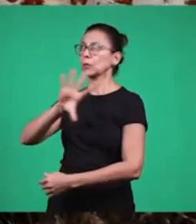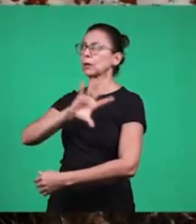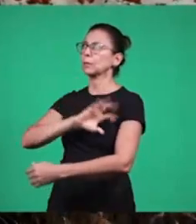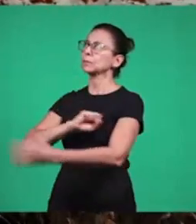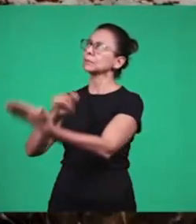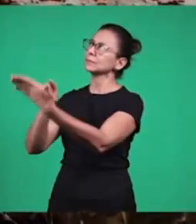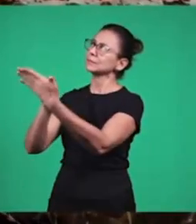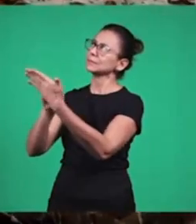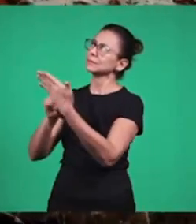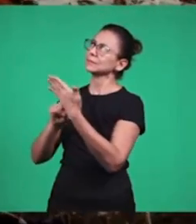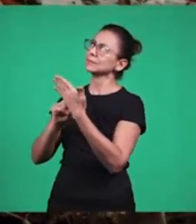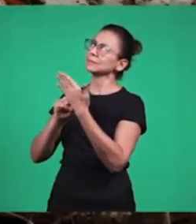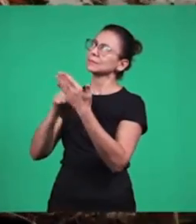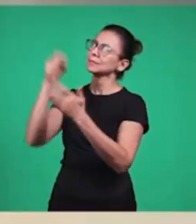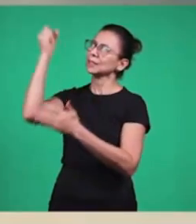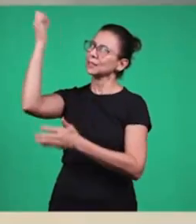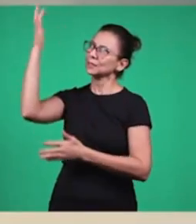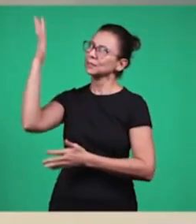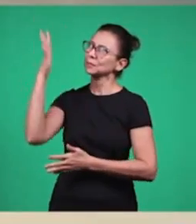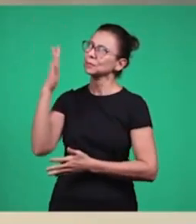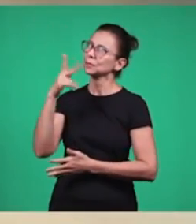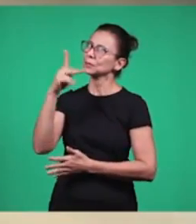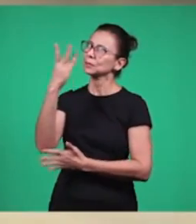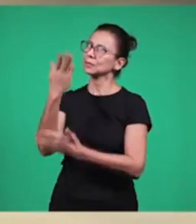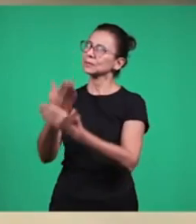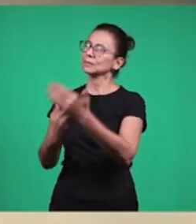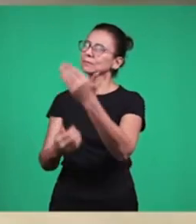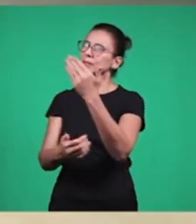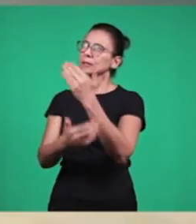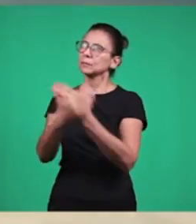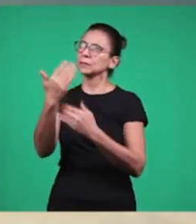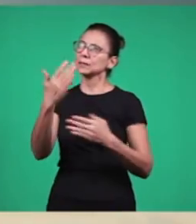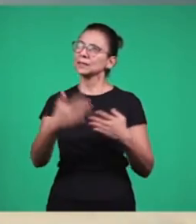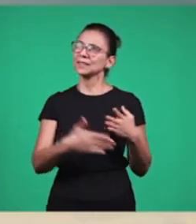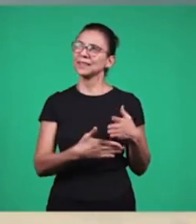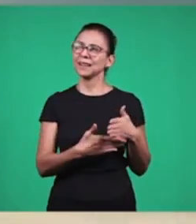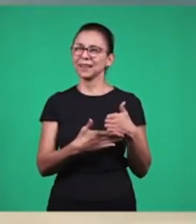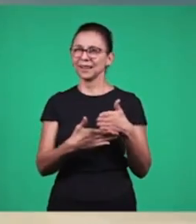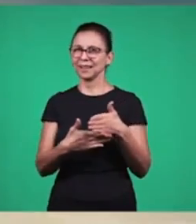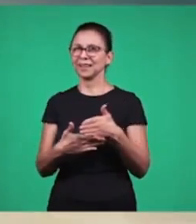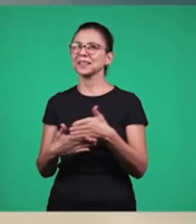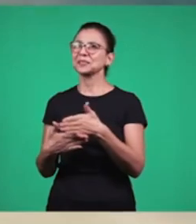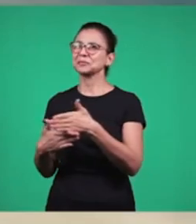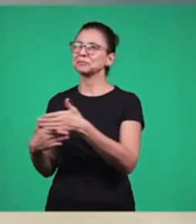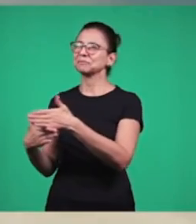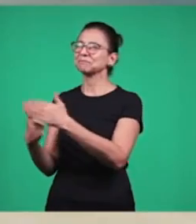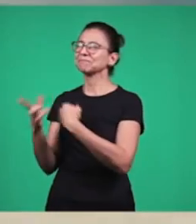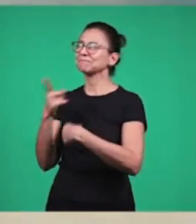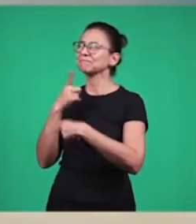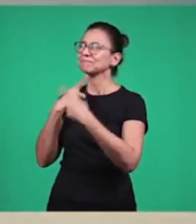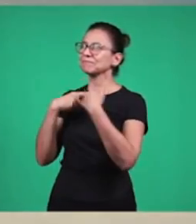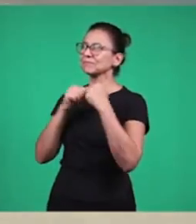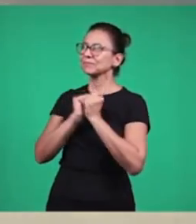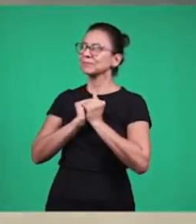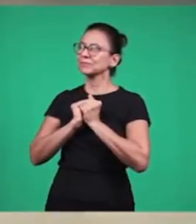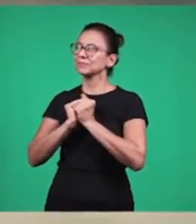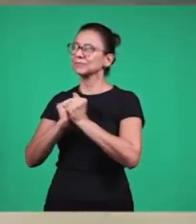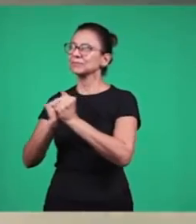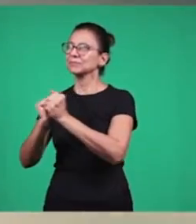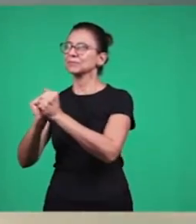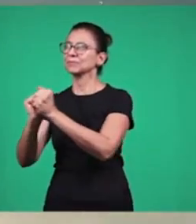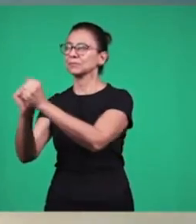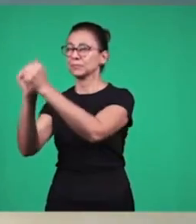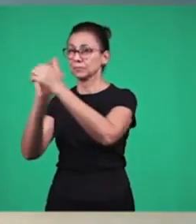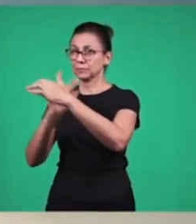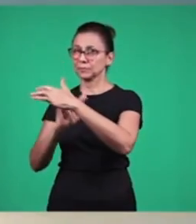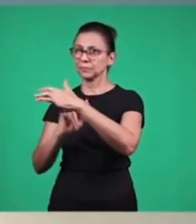Revela-me o teu amor, com tua mão vem me guiar, pois junto a